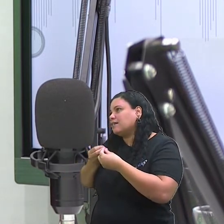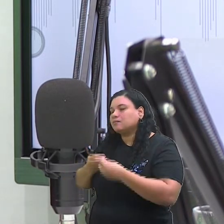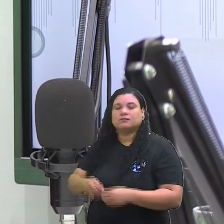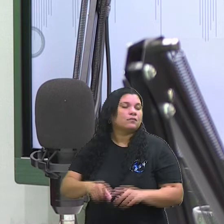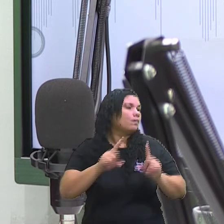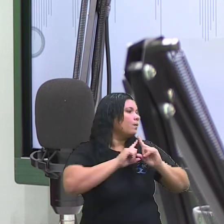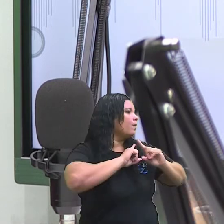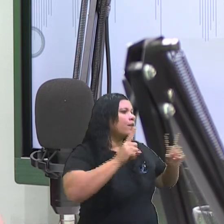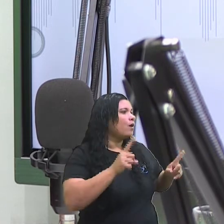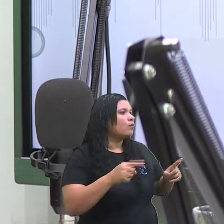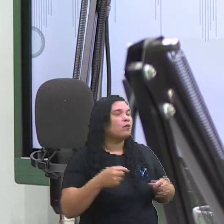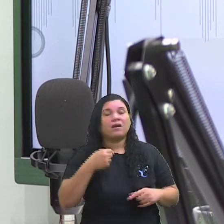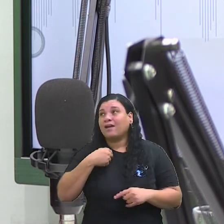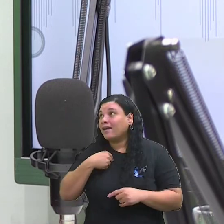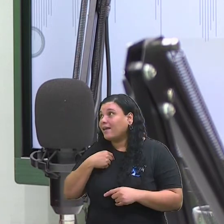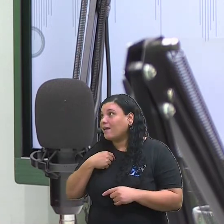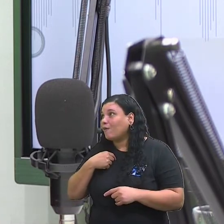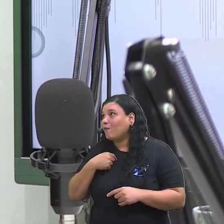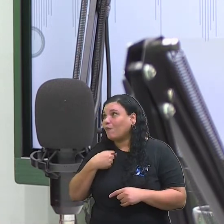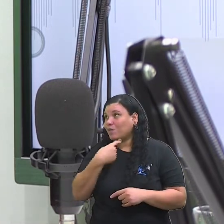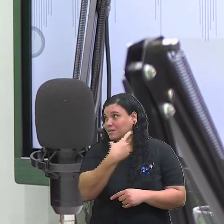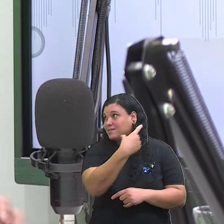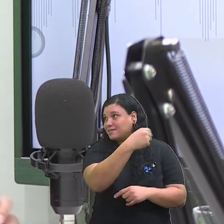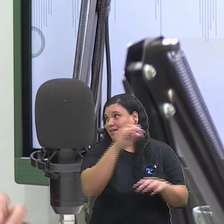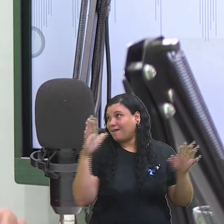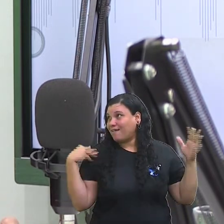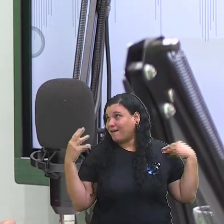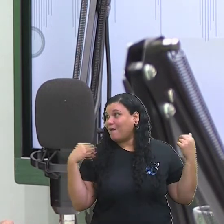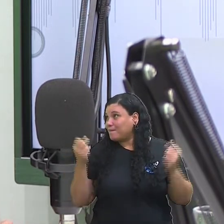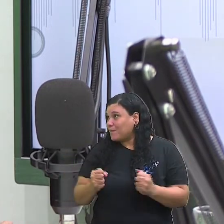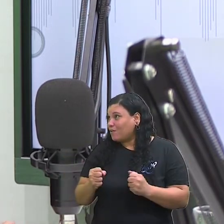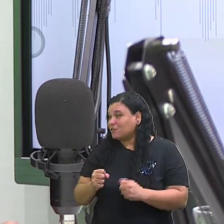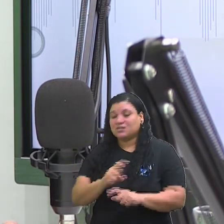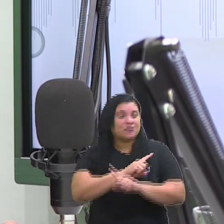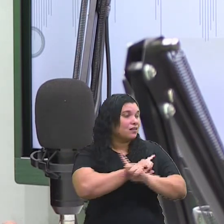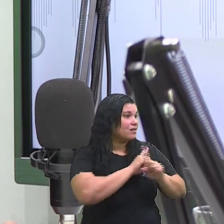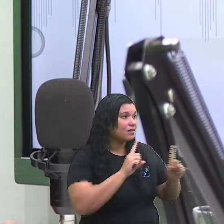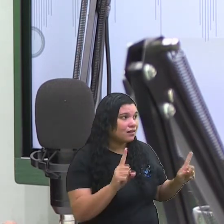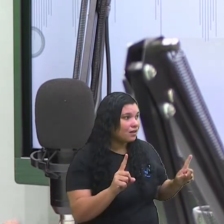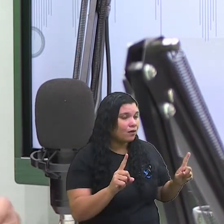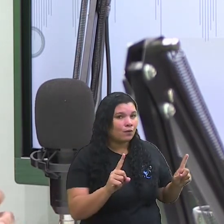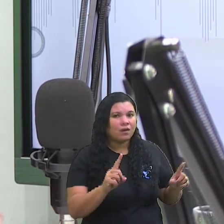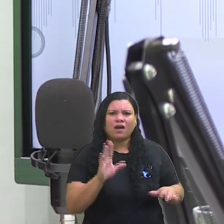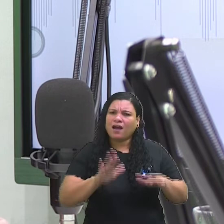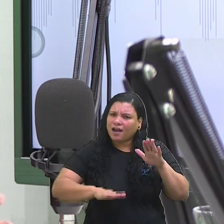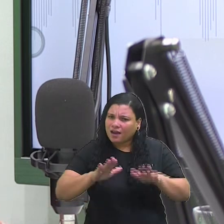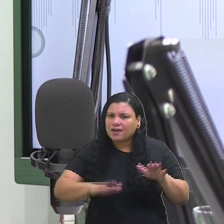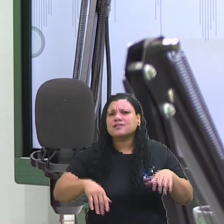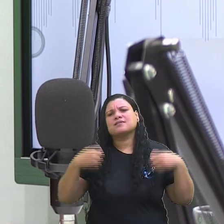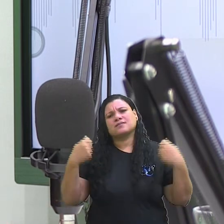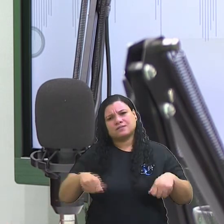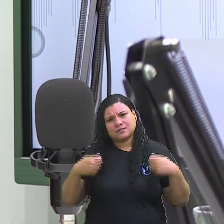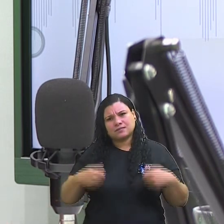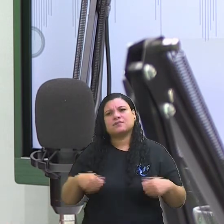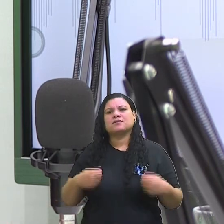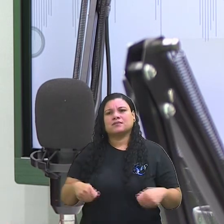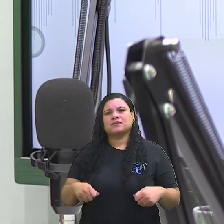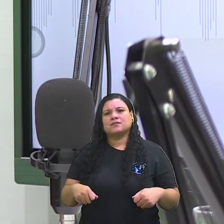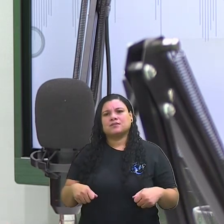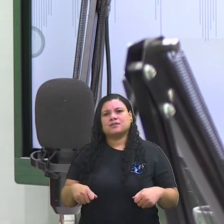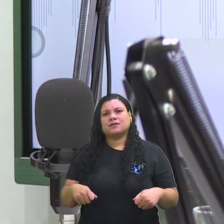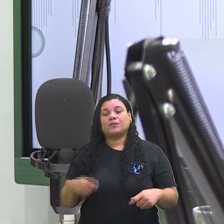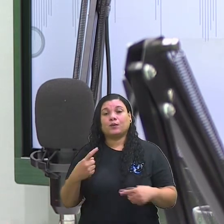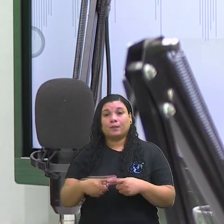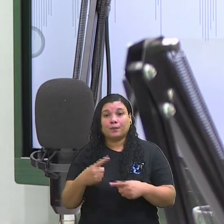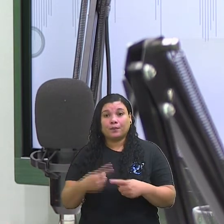não. Às vezes, contudo, acontece o quê? Os pais são tão ausentes em algumas situações, né? Que agora,